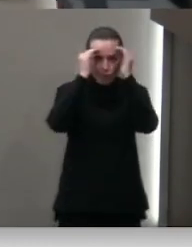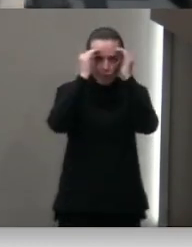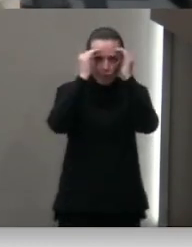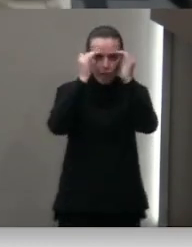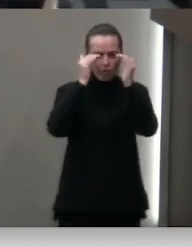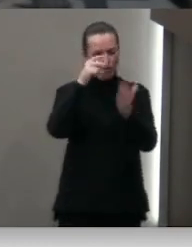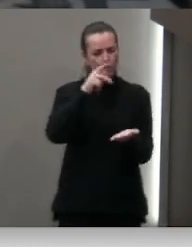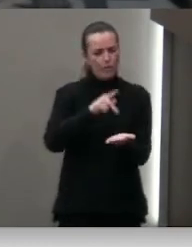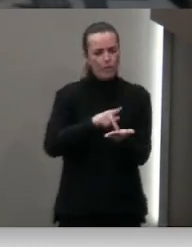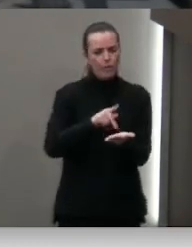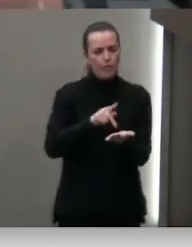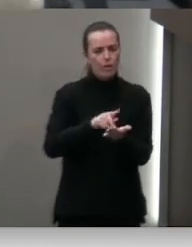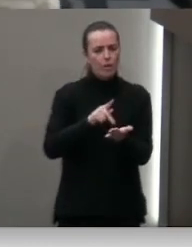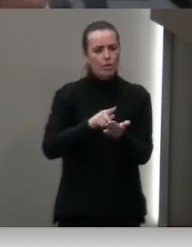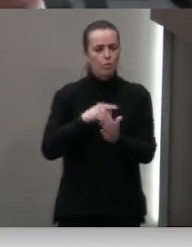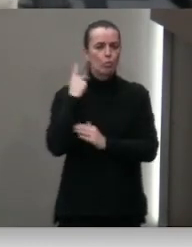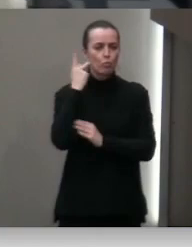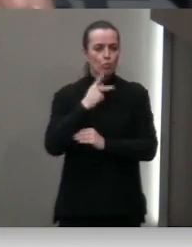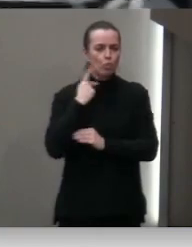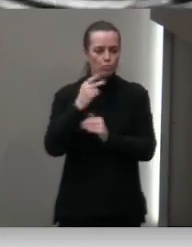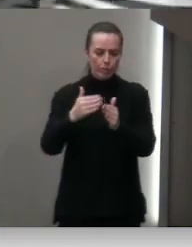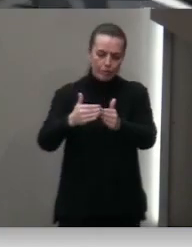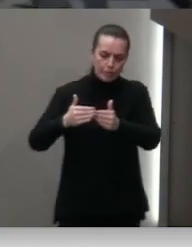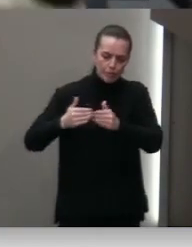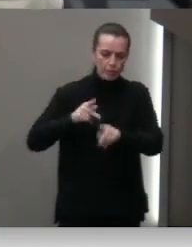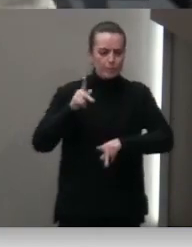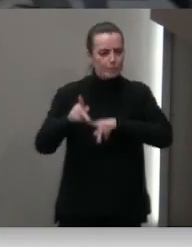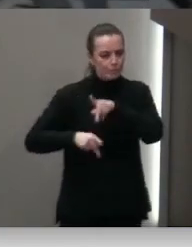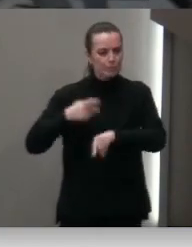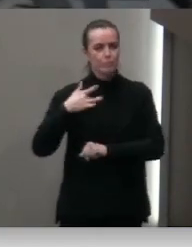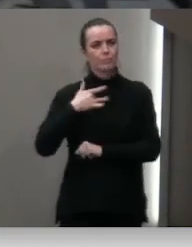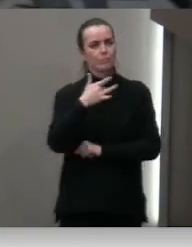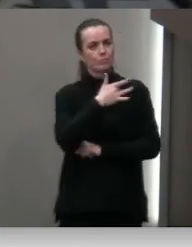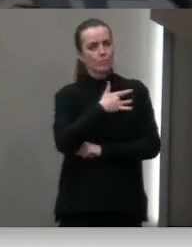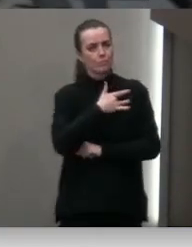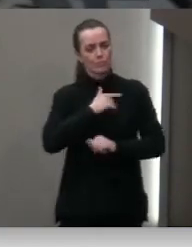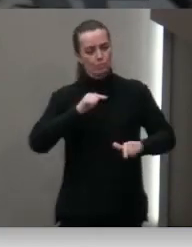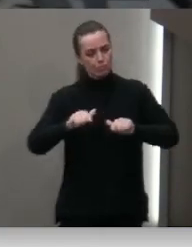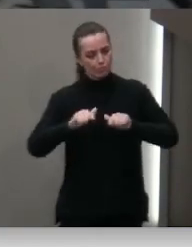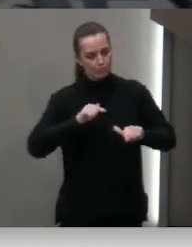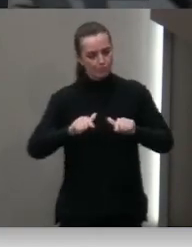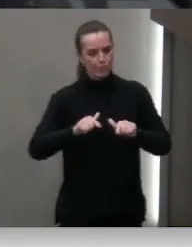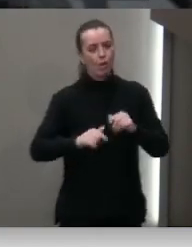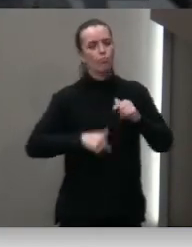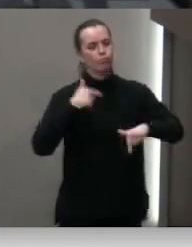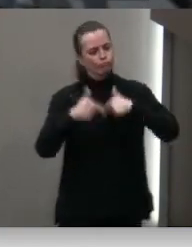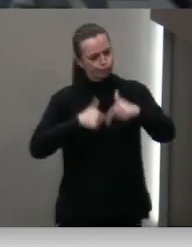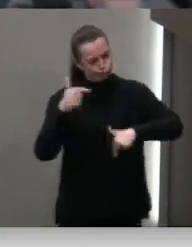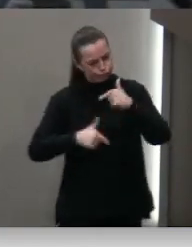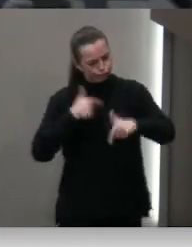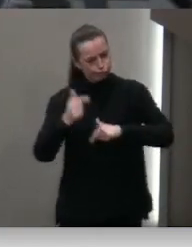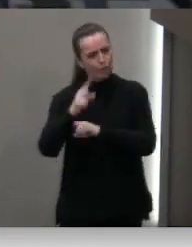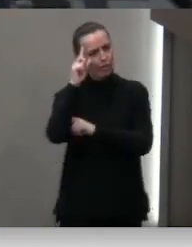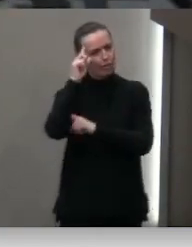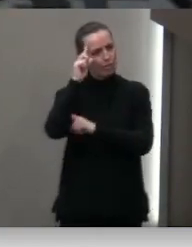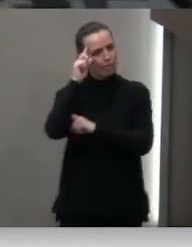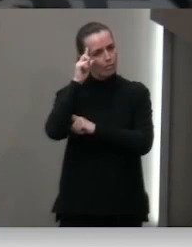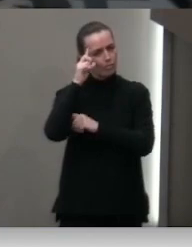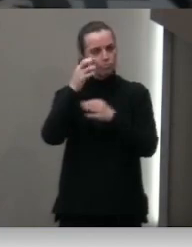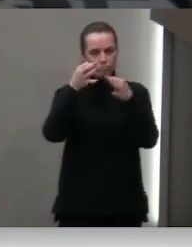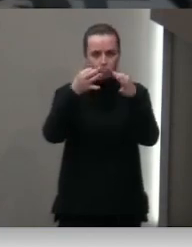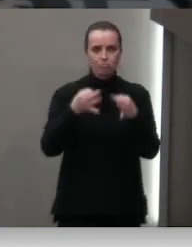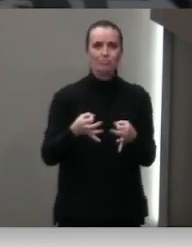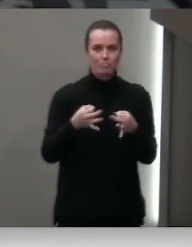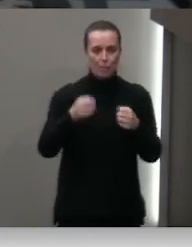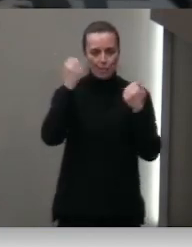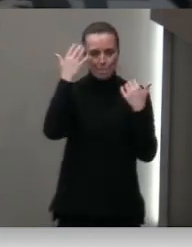realmente defende o povo, defende o trabalhador, defende a saúde e trabalha, assim dignamente, dia a dia. Parabéns e que